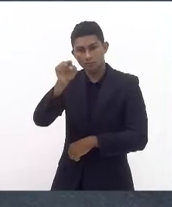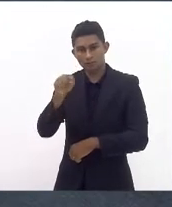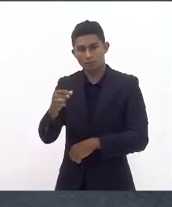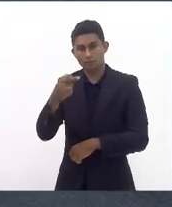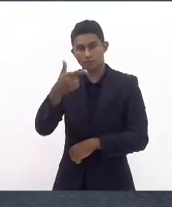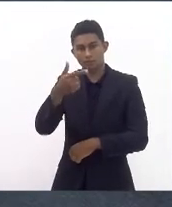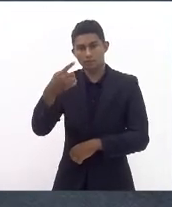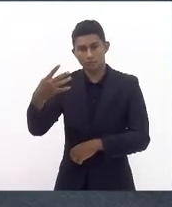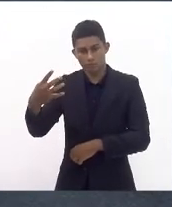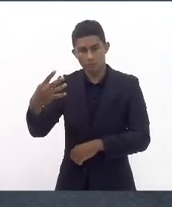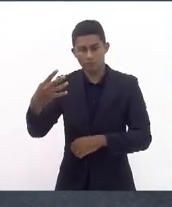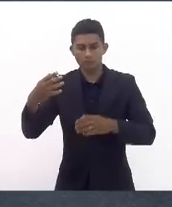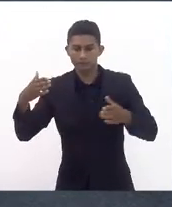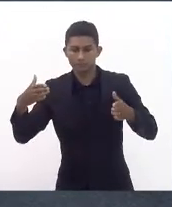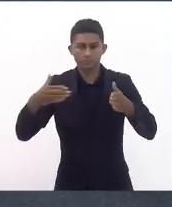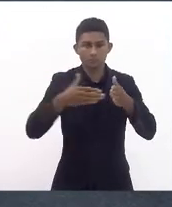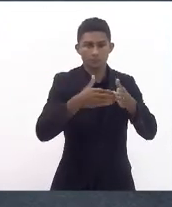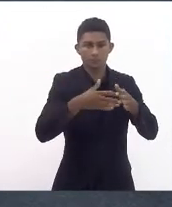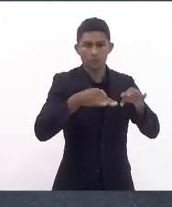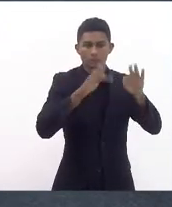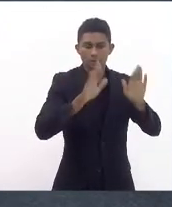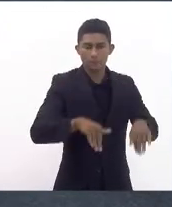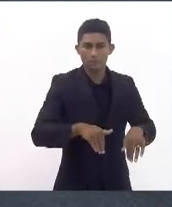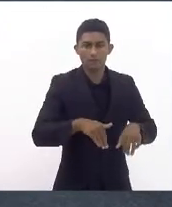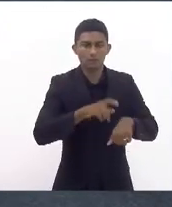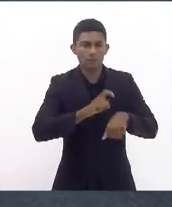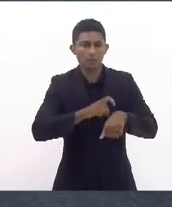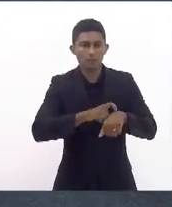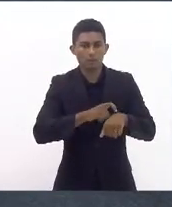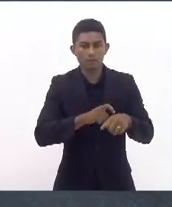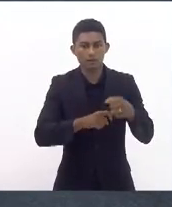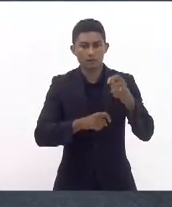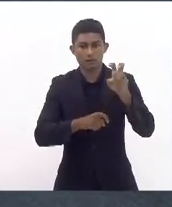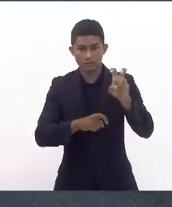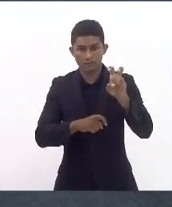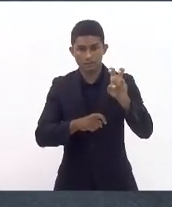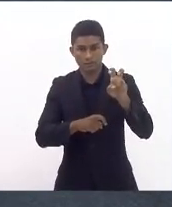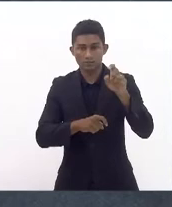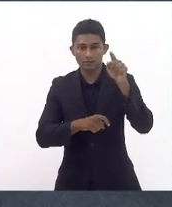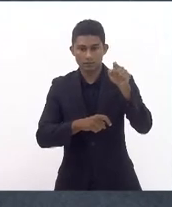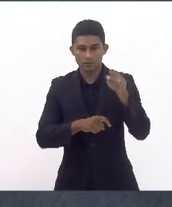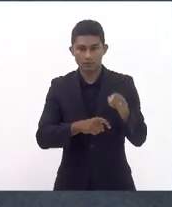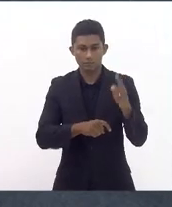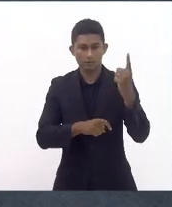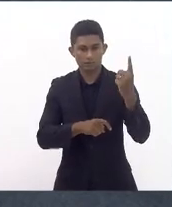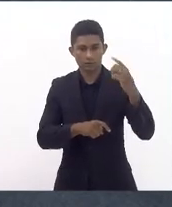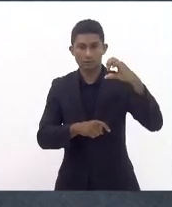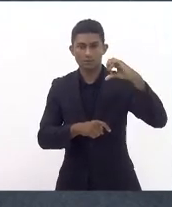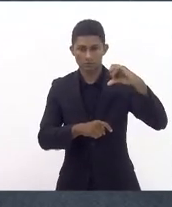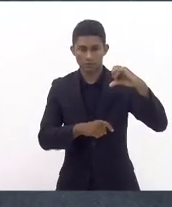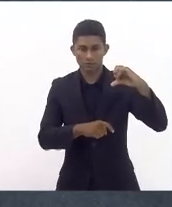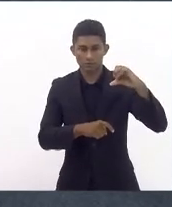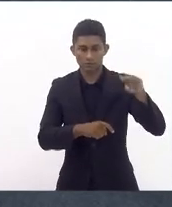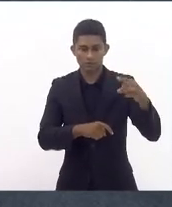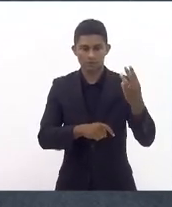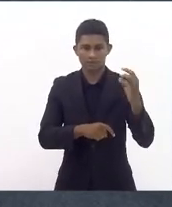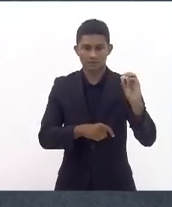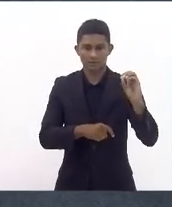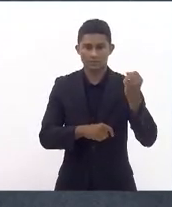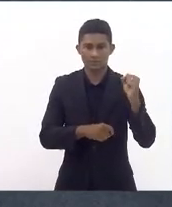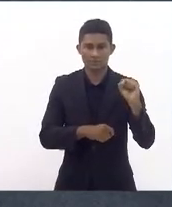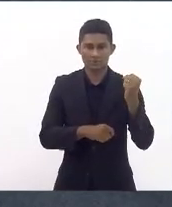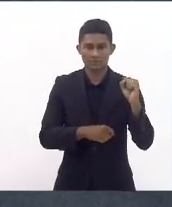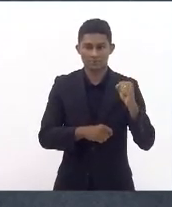16:24 encerrou-se às 17horas 19 minutos e 35